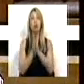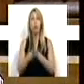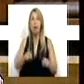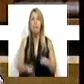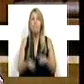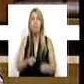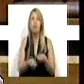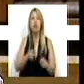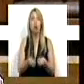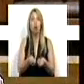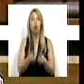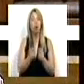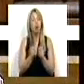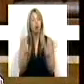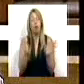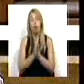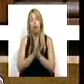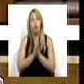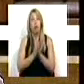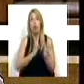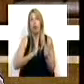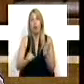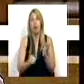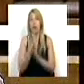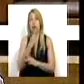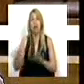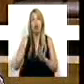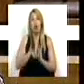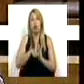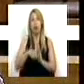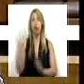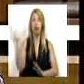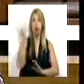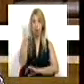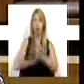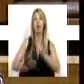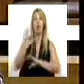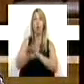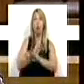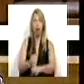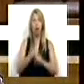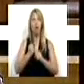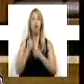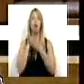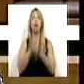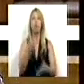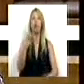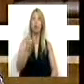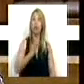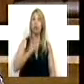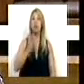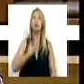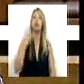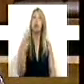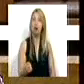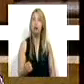pressões, contra todas as chantagens, designadamente a União Europeia, com um fortíssimo apoio do PSD e do